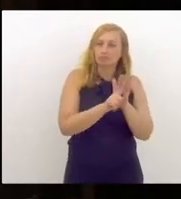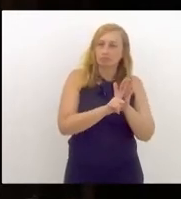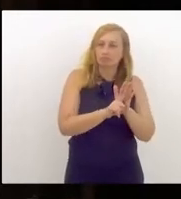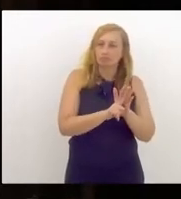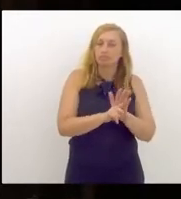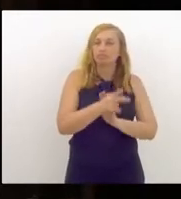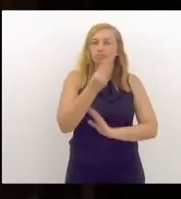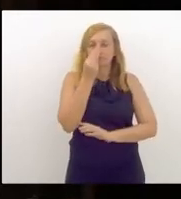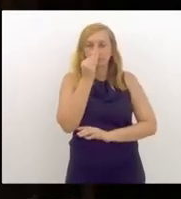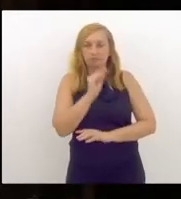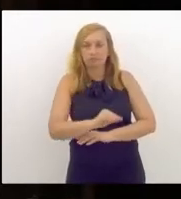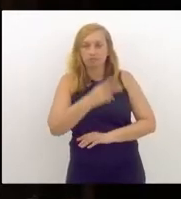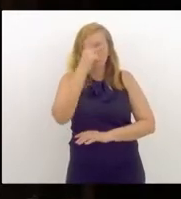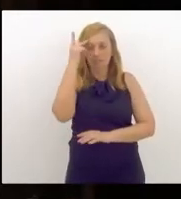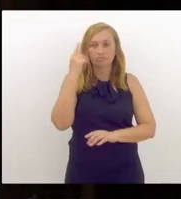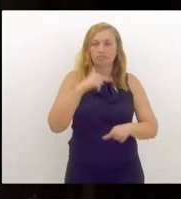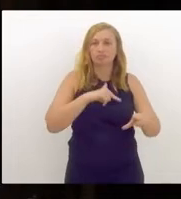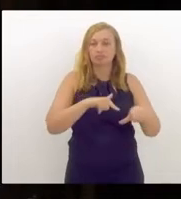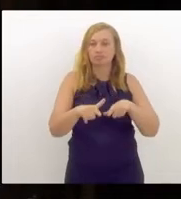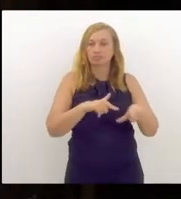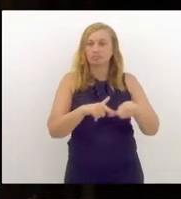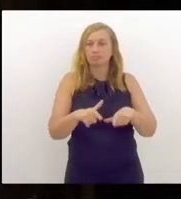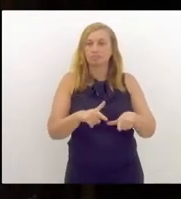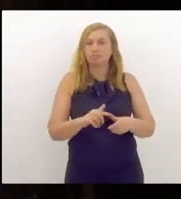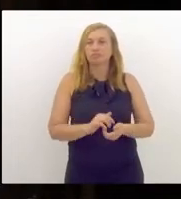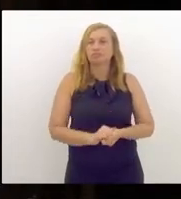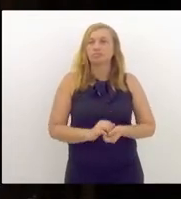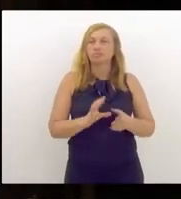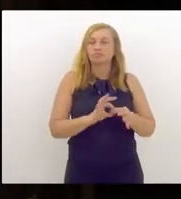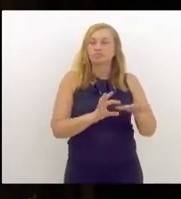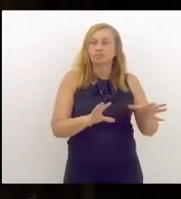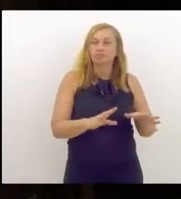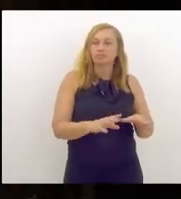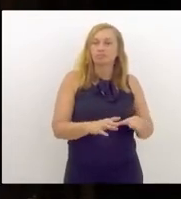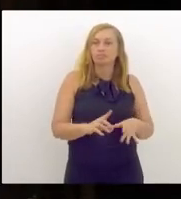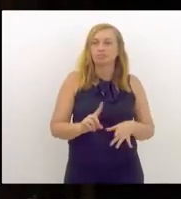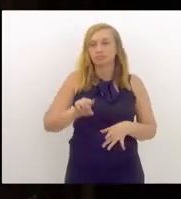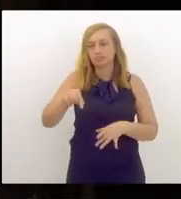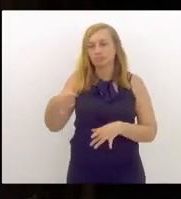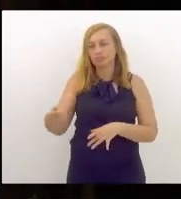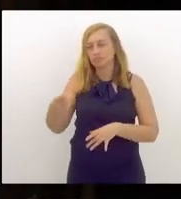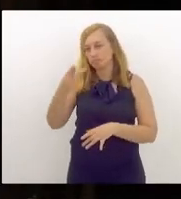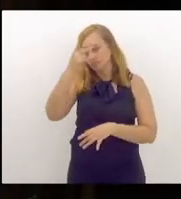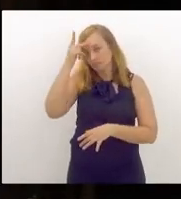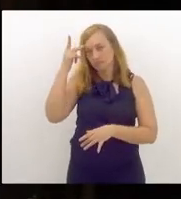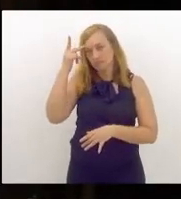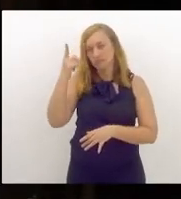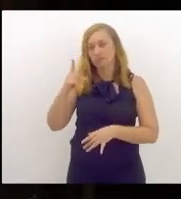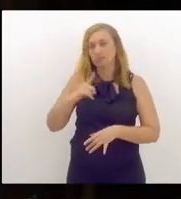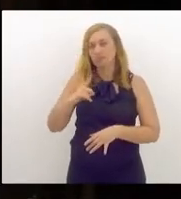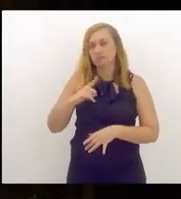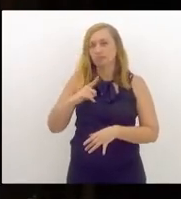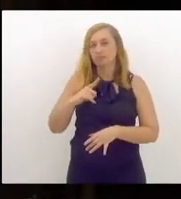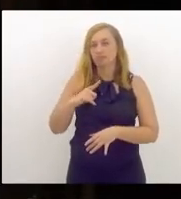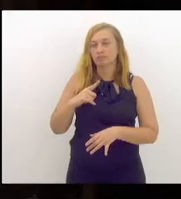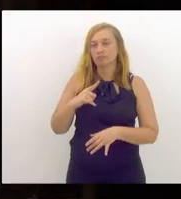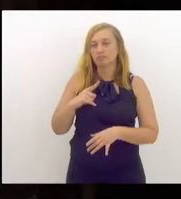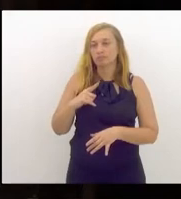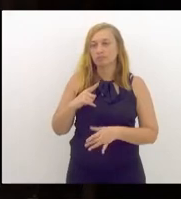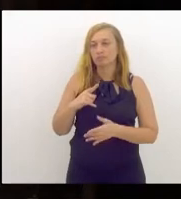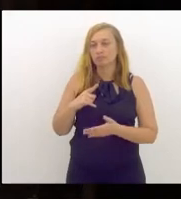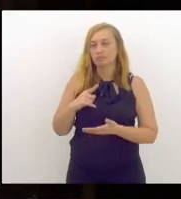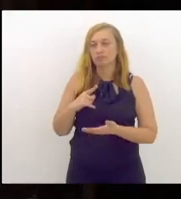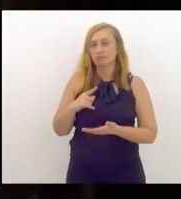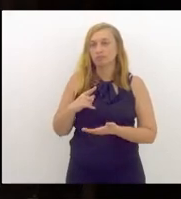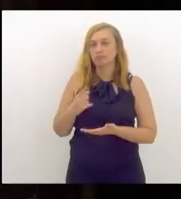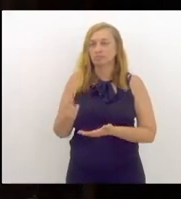regulam deixando com que um terceiro fique com a mais-valia fica com parte desse recurso não garante que essa riqueza